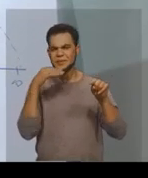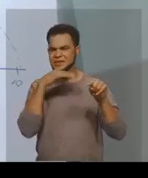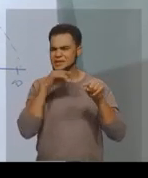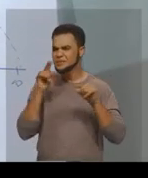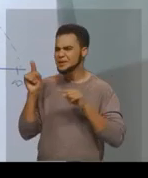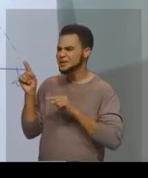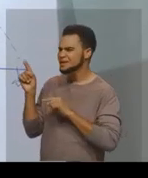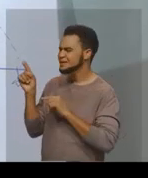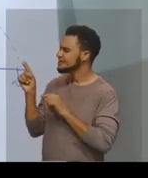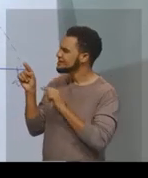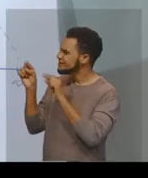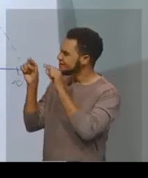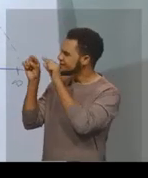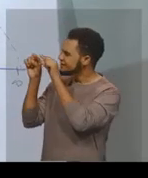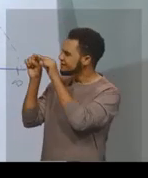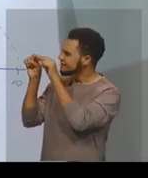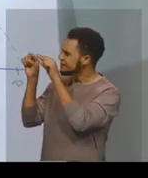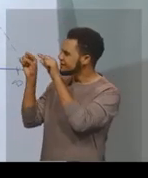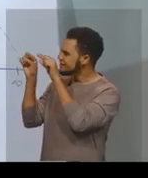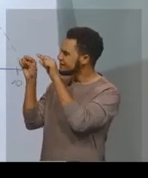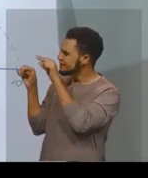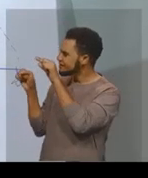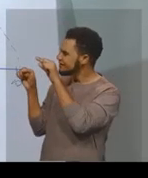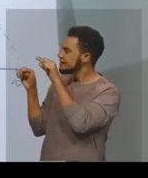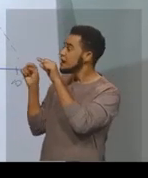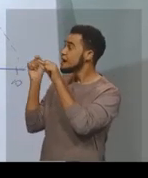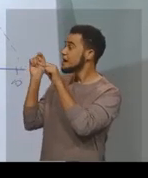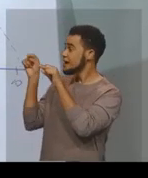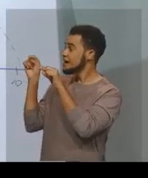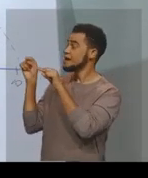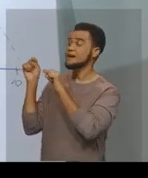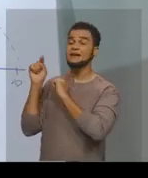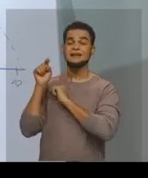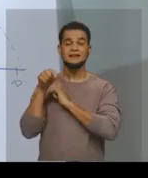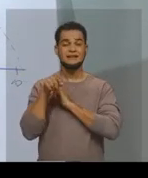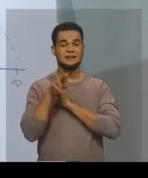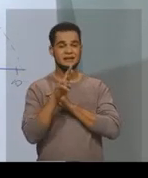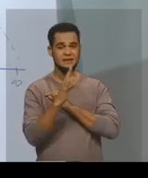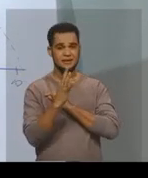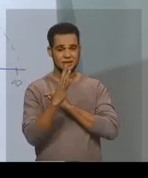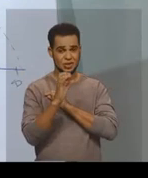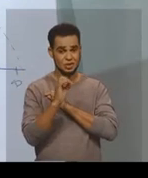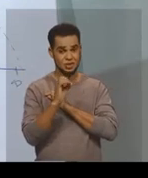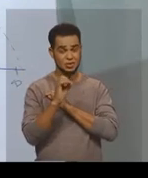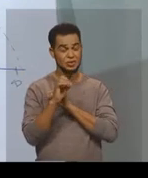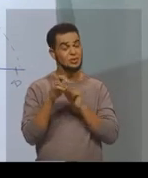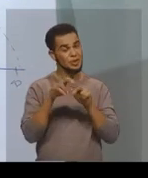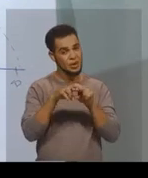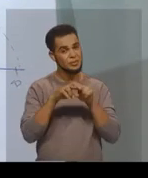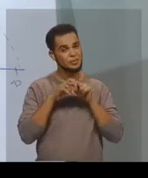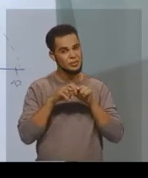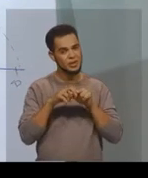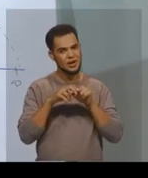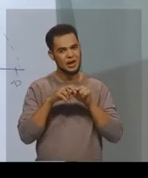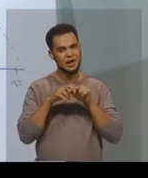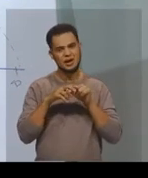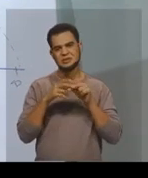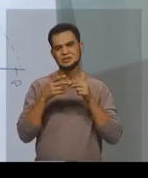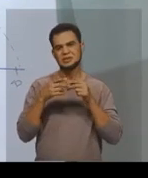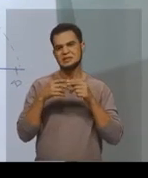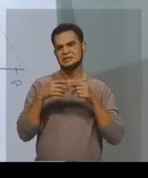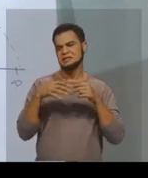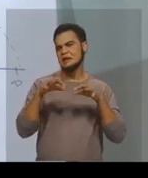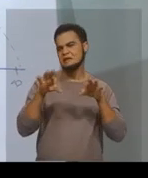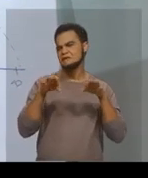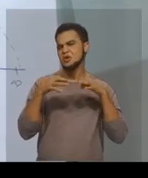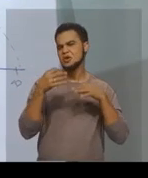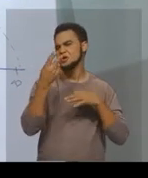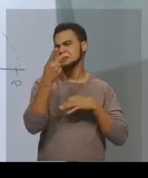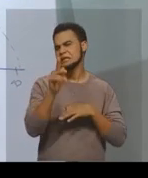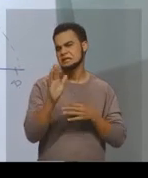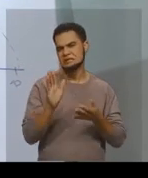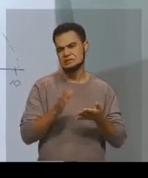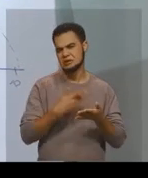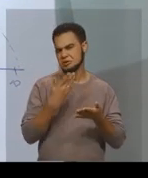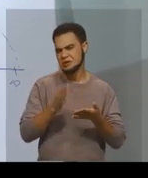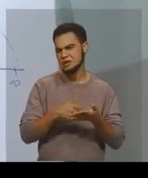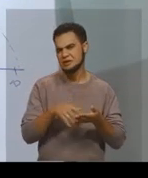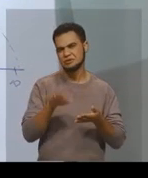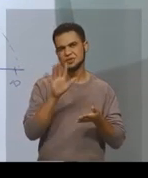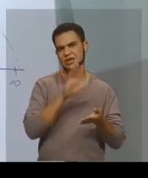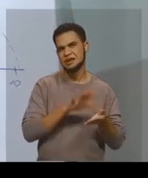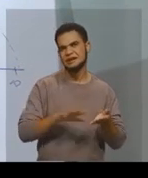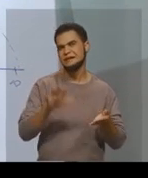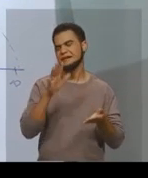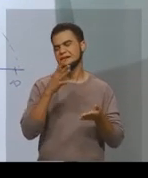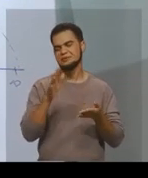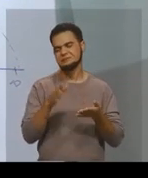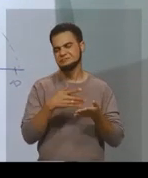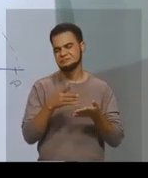ele é um ângulo reto. Então, baseado nesse cantinho da folha ou da folha do seu livro, folhas de um modo geral,